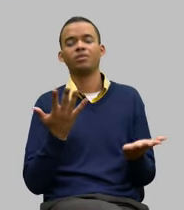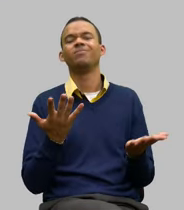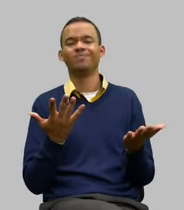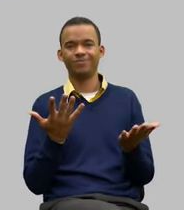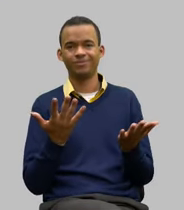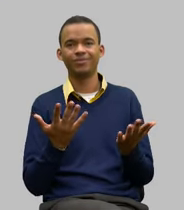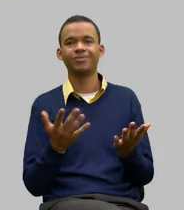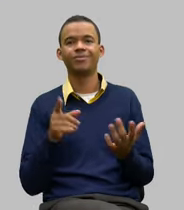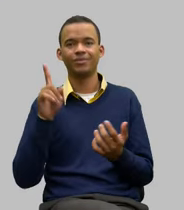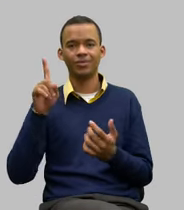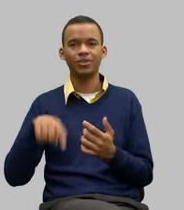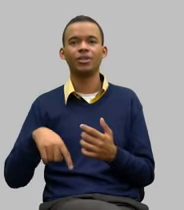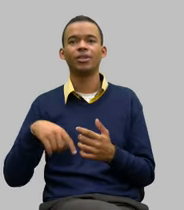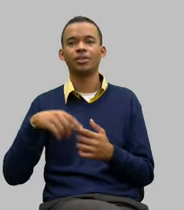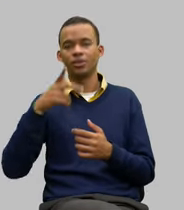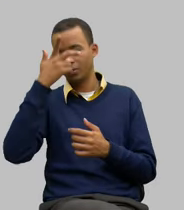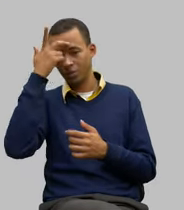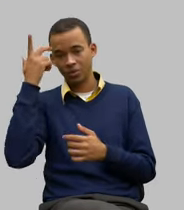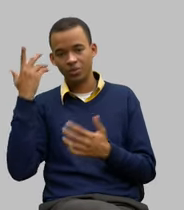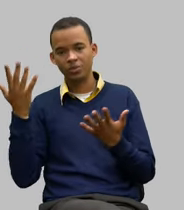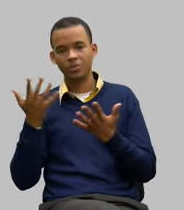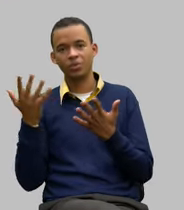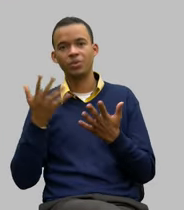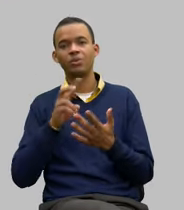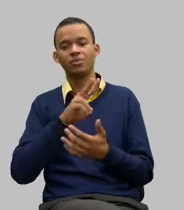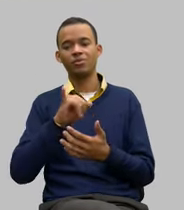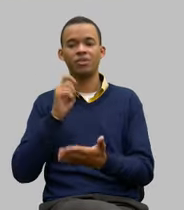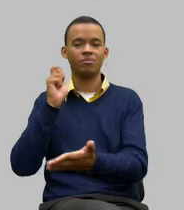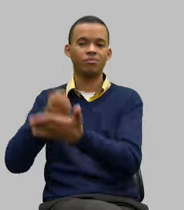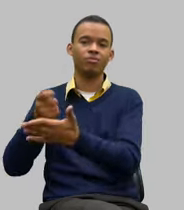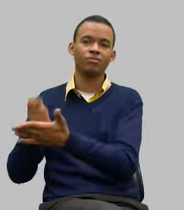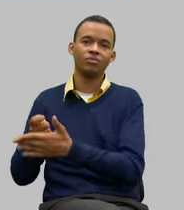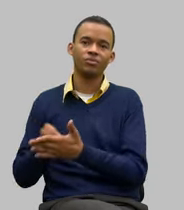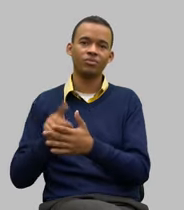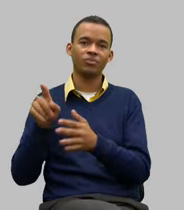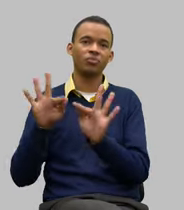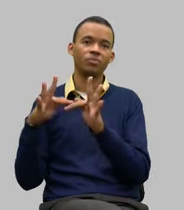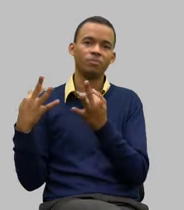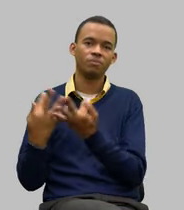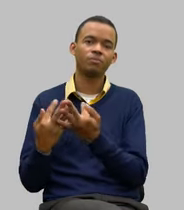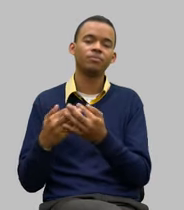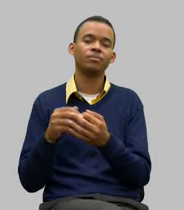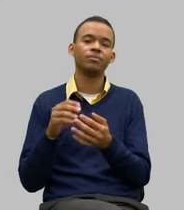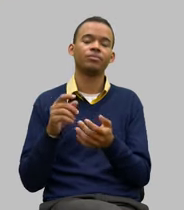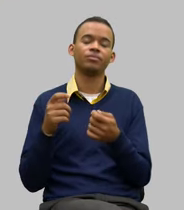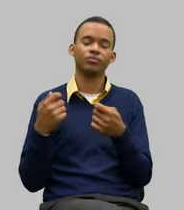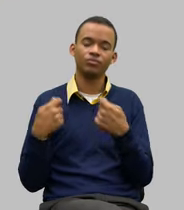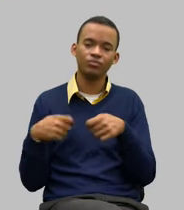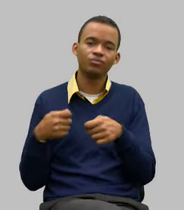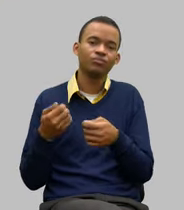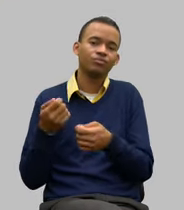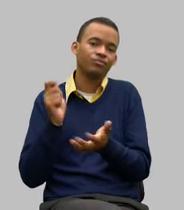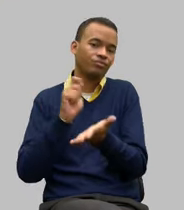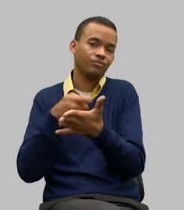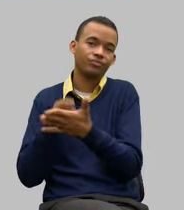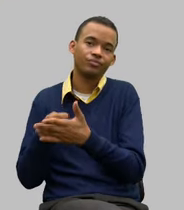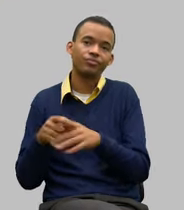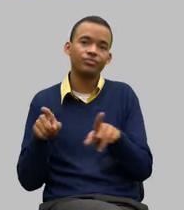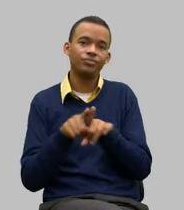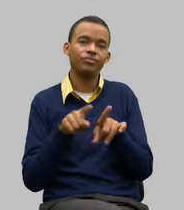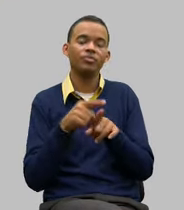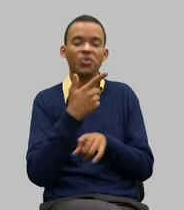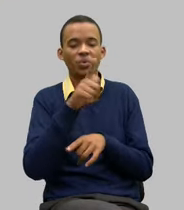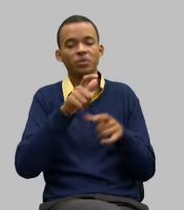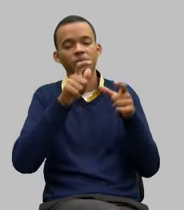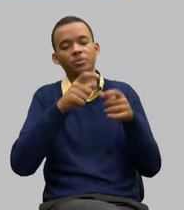vai pagar a indenização agora pro resto da vida família então um apelo que eu tô fazendo o senhor né incêndio em Caratinga deixa detentos feridos